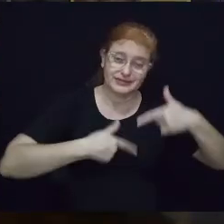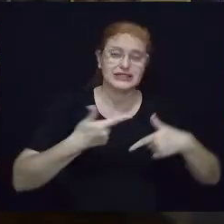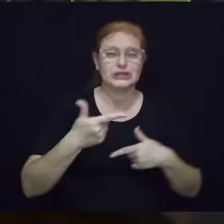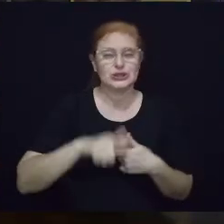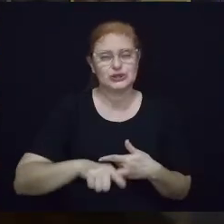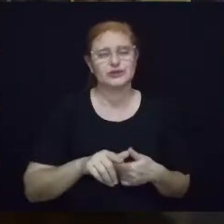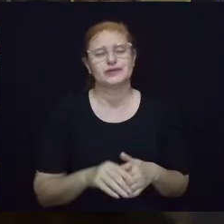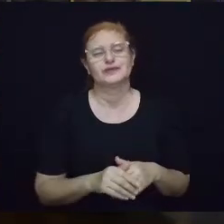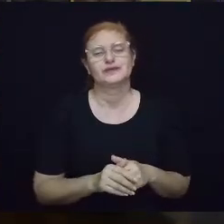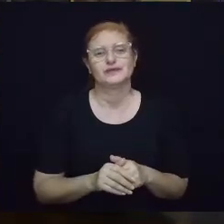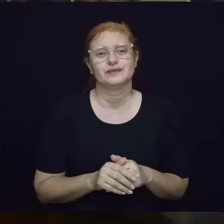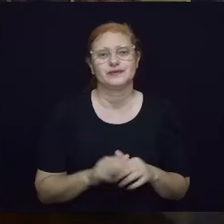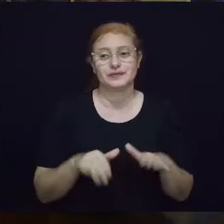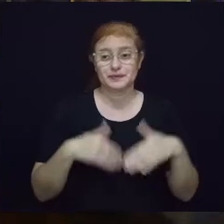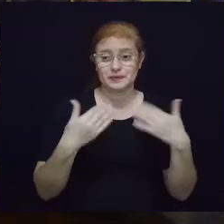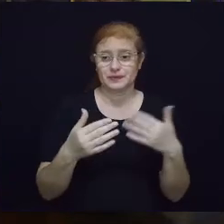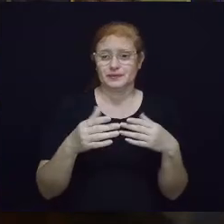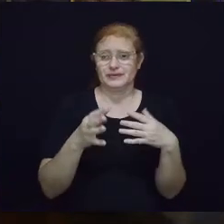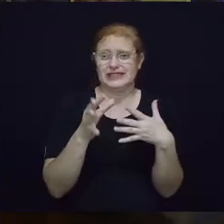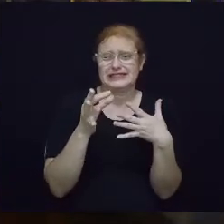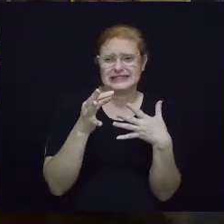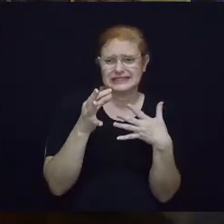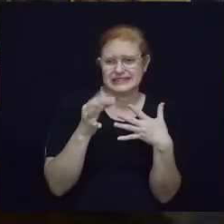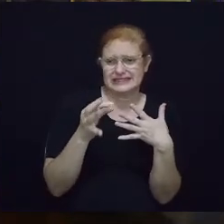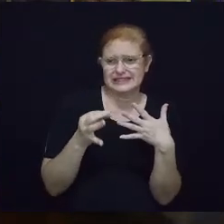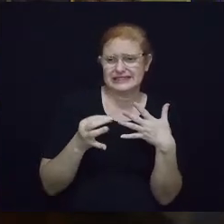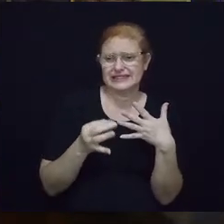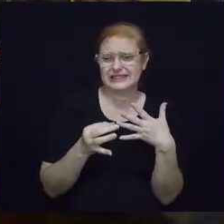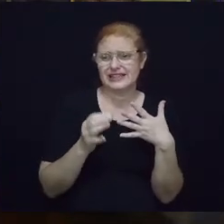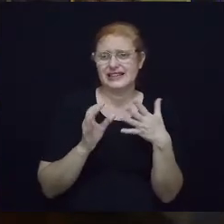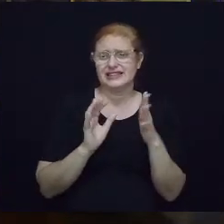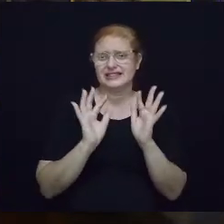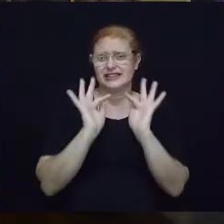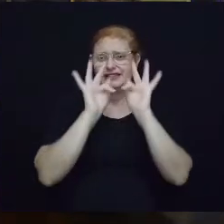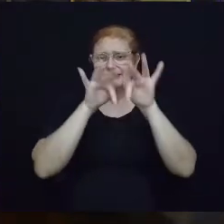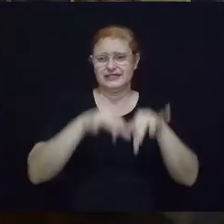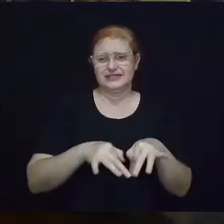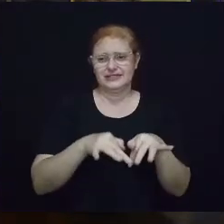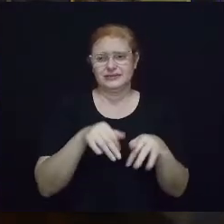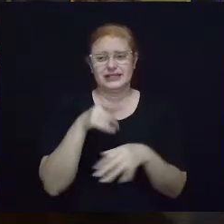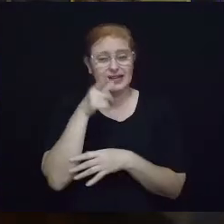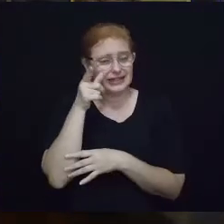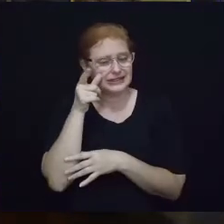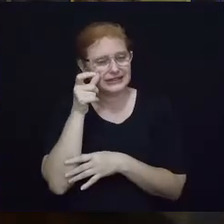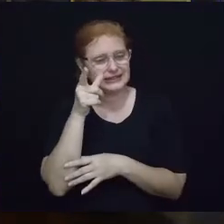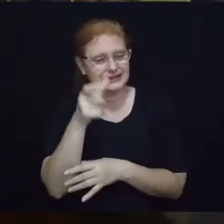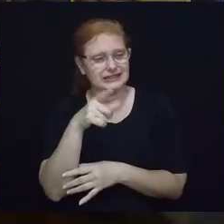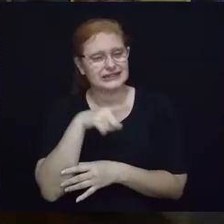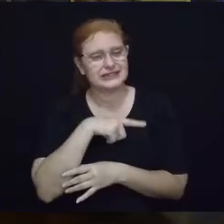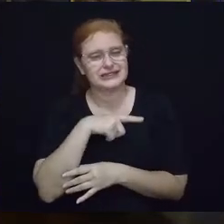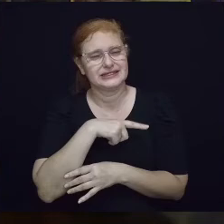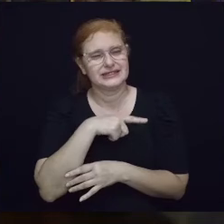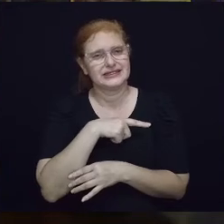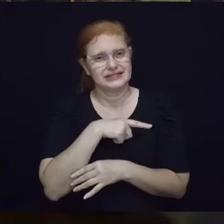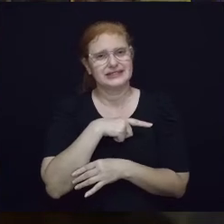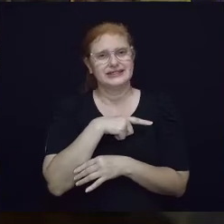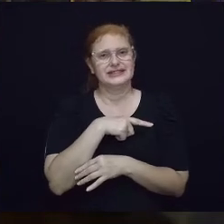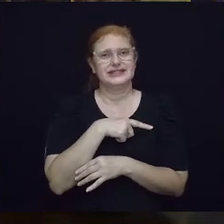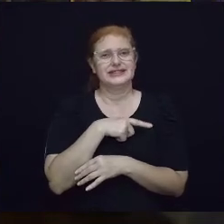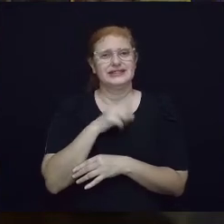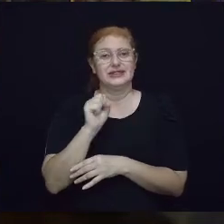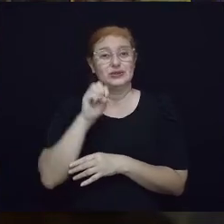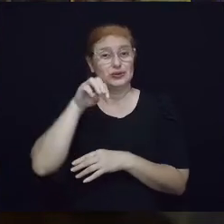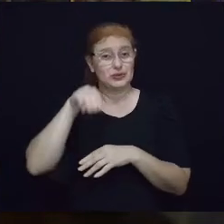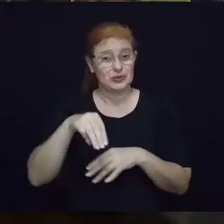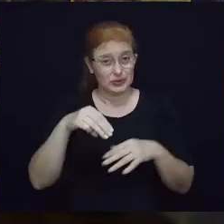um detalhe que acabou sendo interessante, essa contaminação do vídeo, né, no restante da exposição, que foi uma ideia